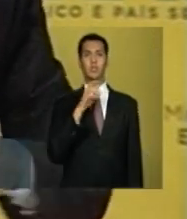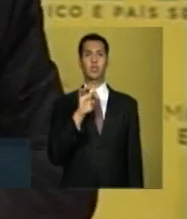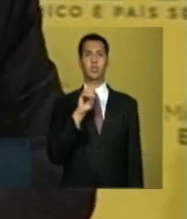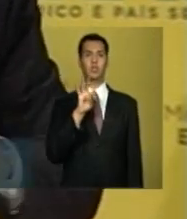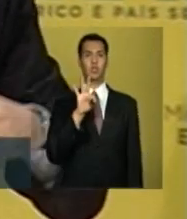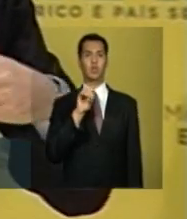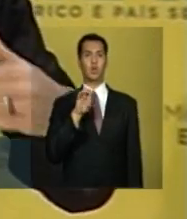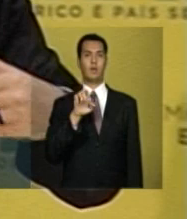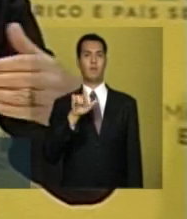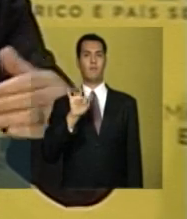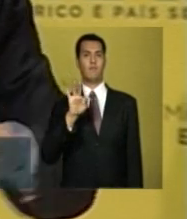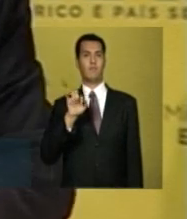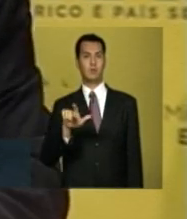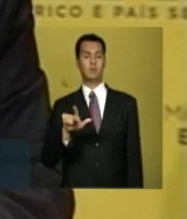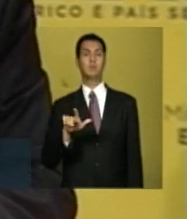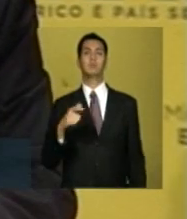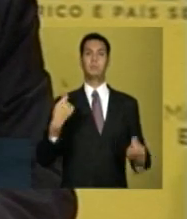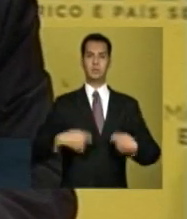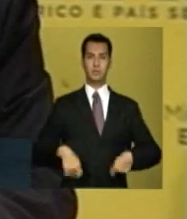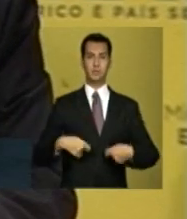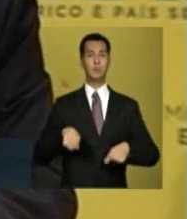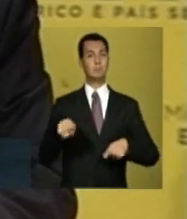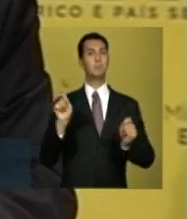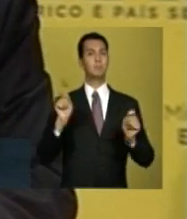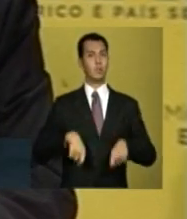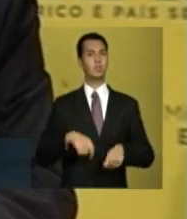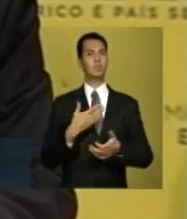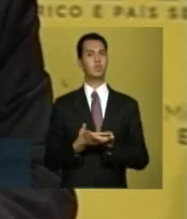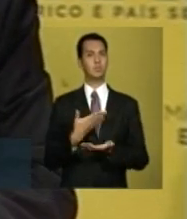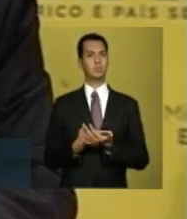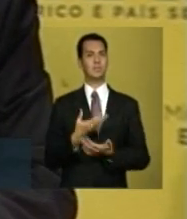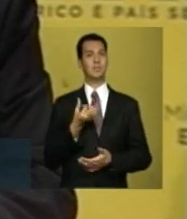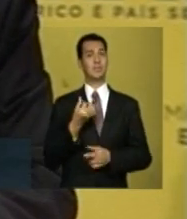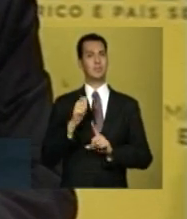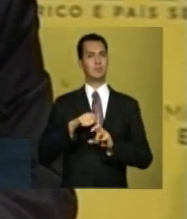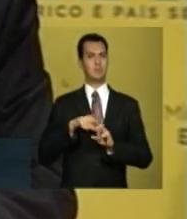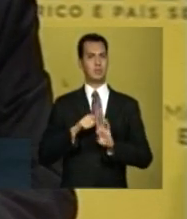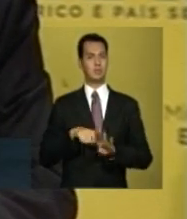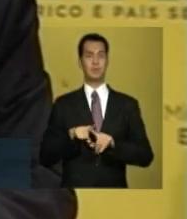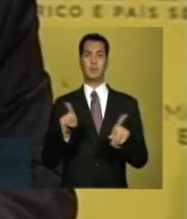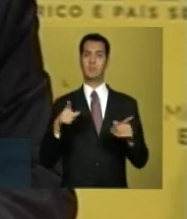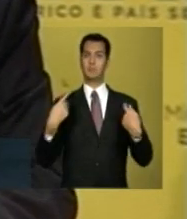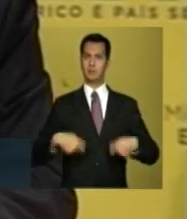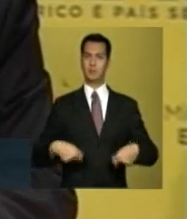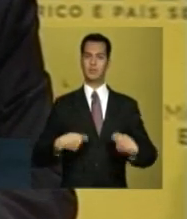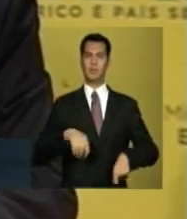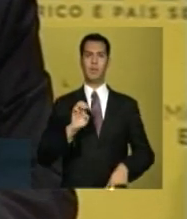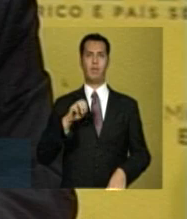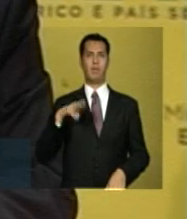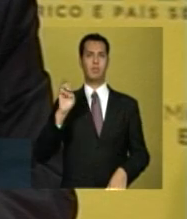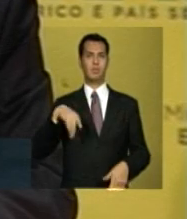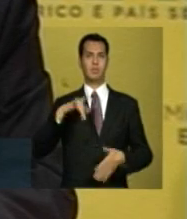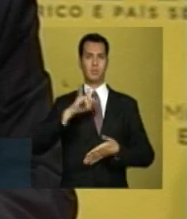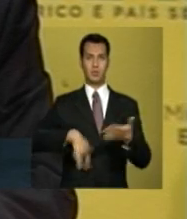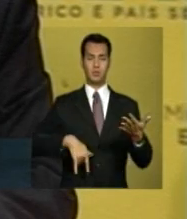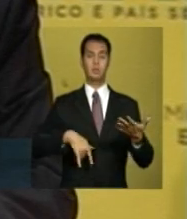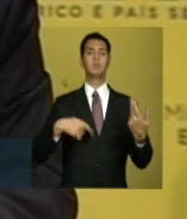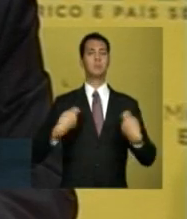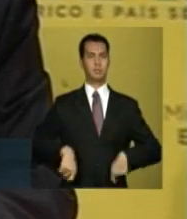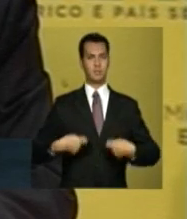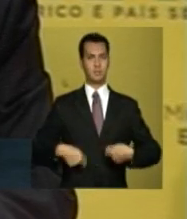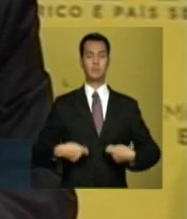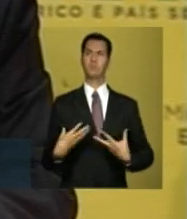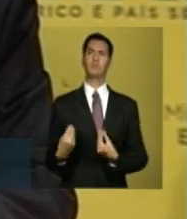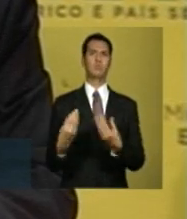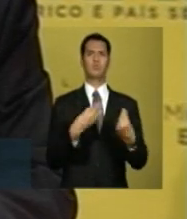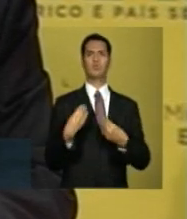meses estudando a língua Mas de qualquer forma é muito importante eh o Enem deste ano que muitos jovens poderão acessar aos ciênci